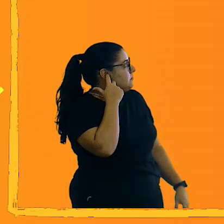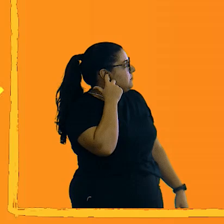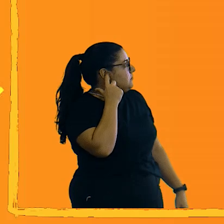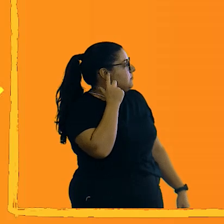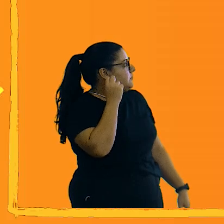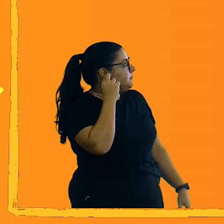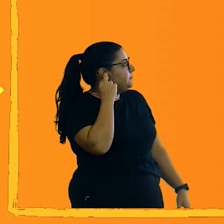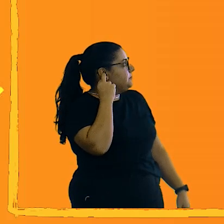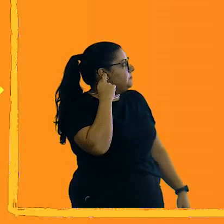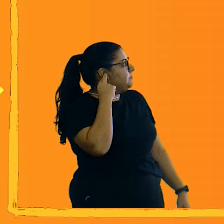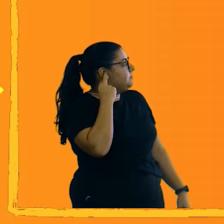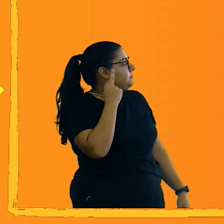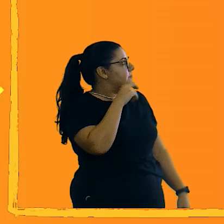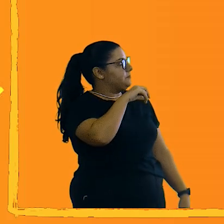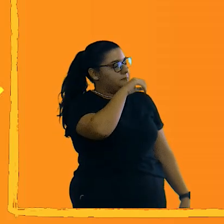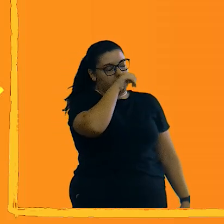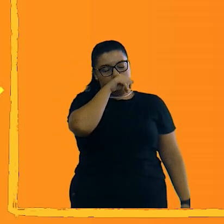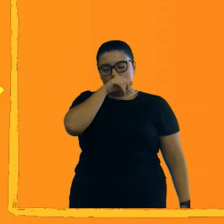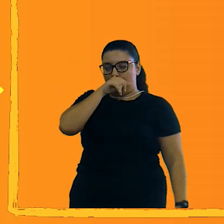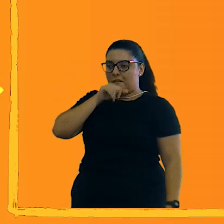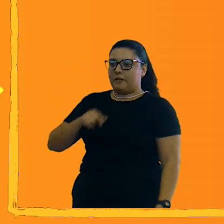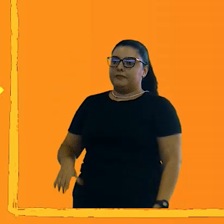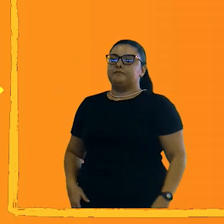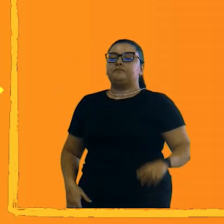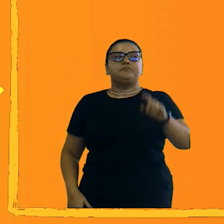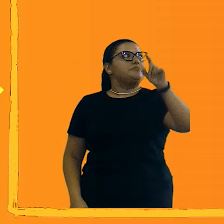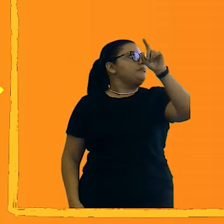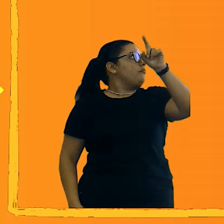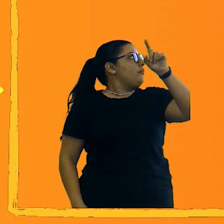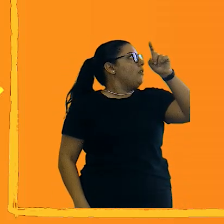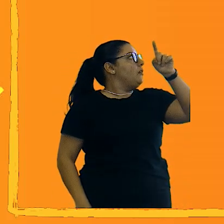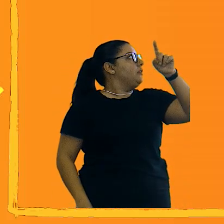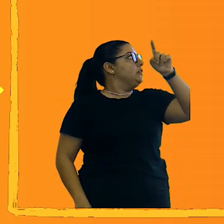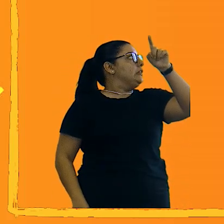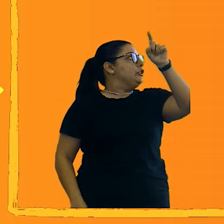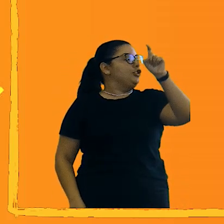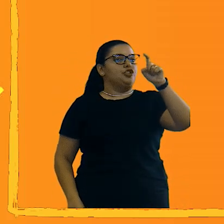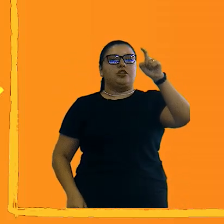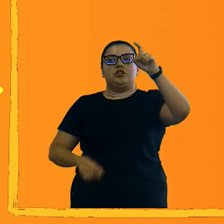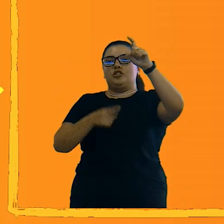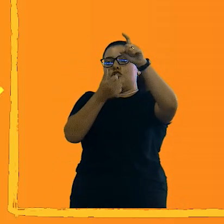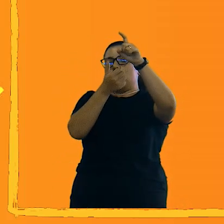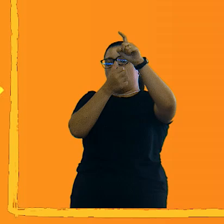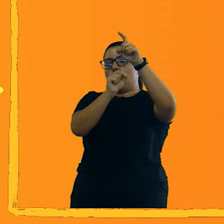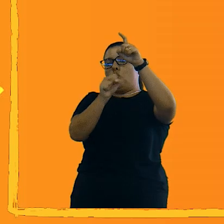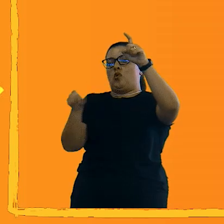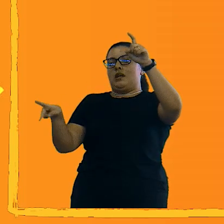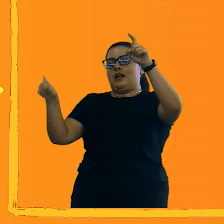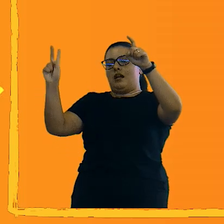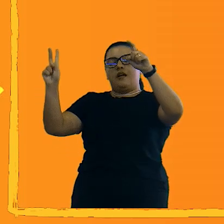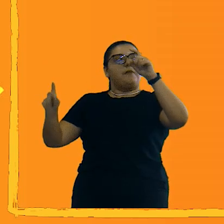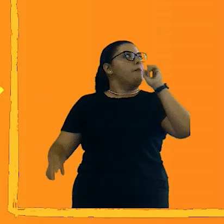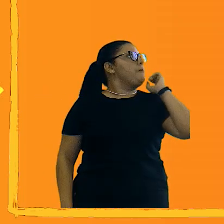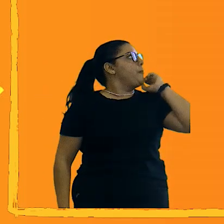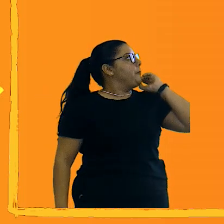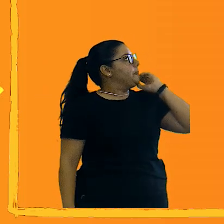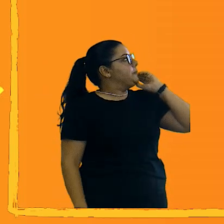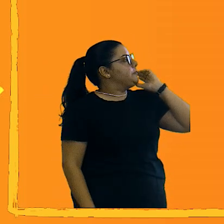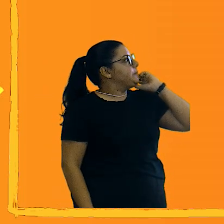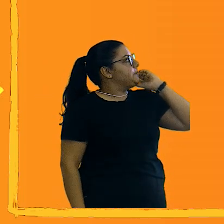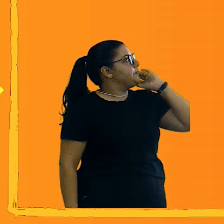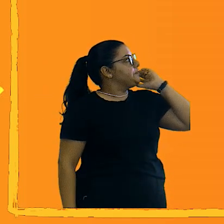atenção você vai ter assim ó x so 18 = k o 18 passa pro outro